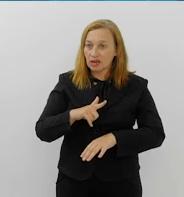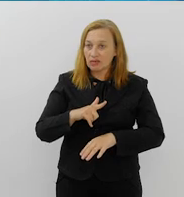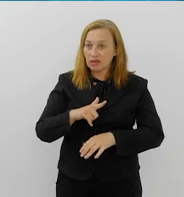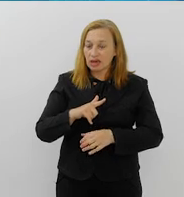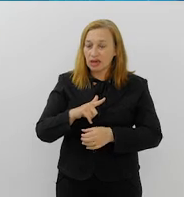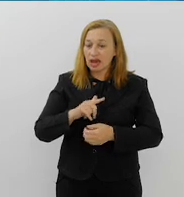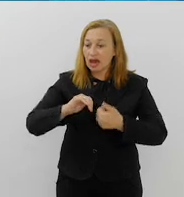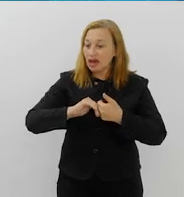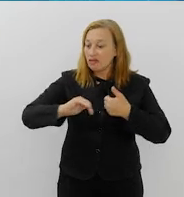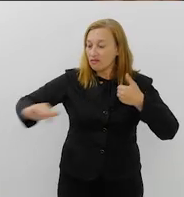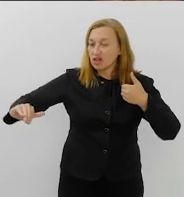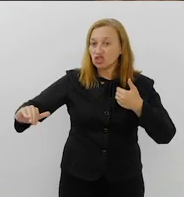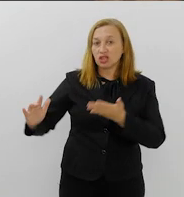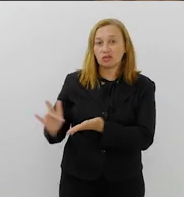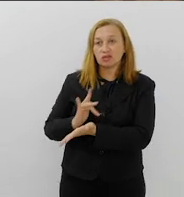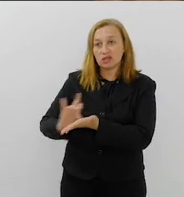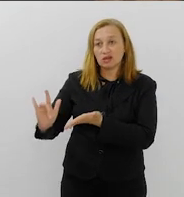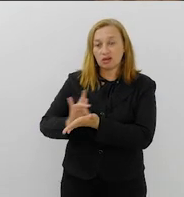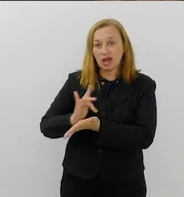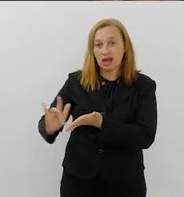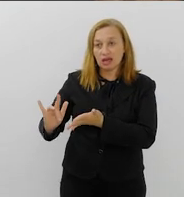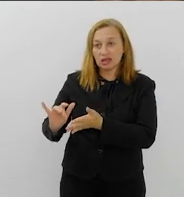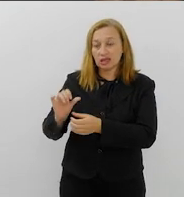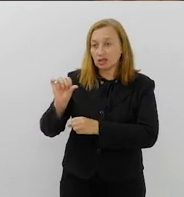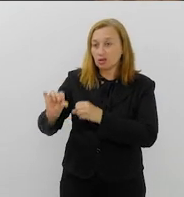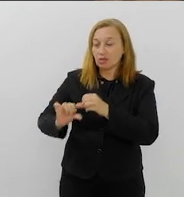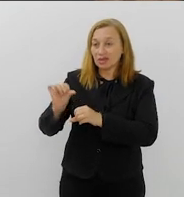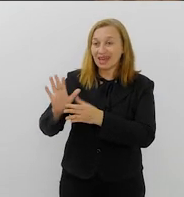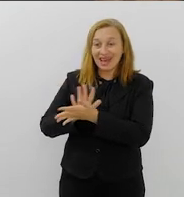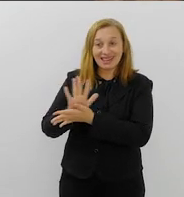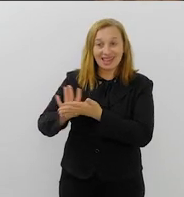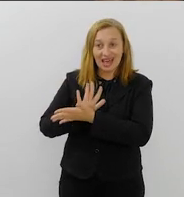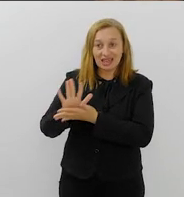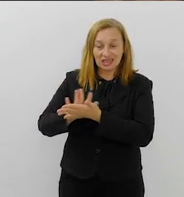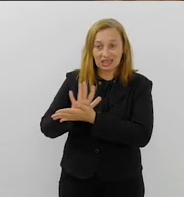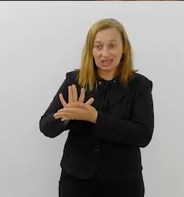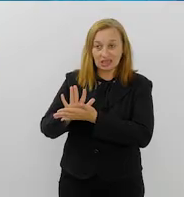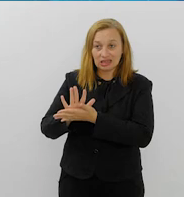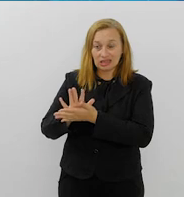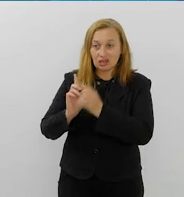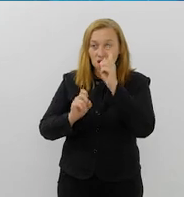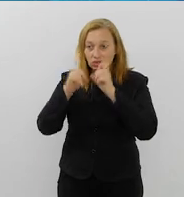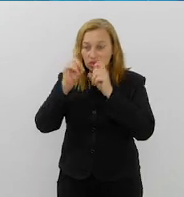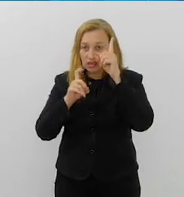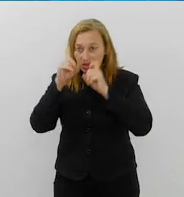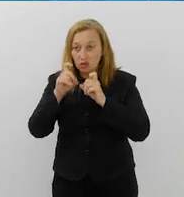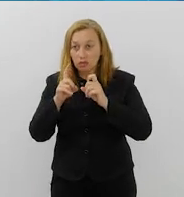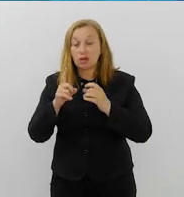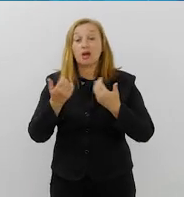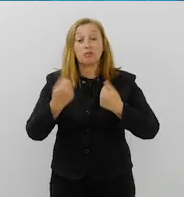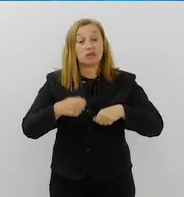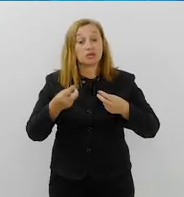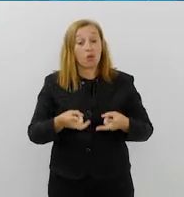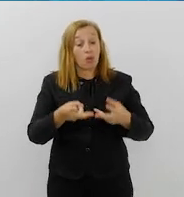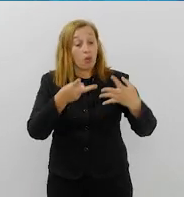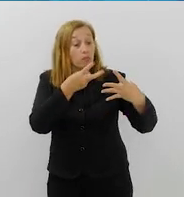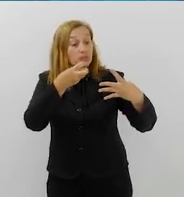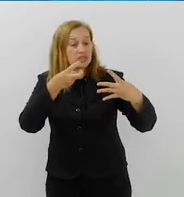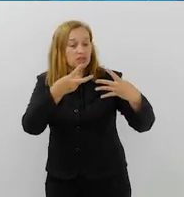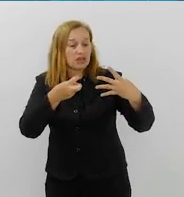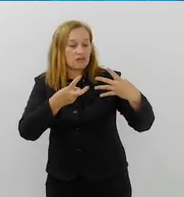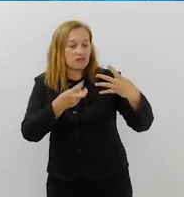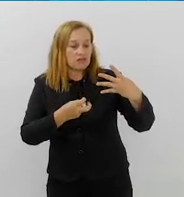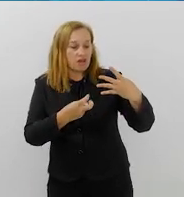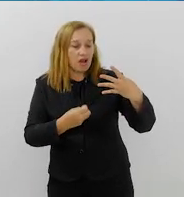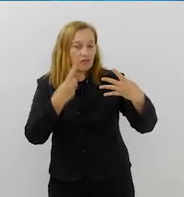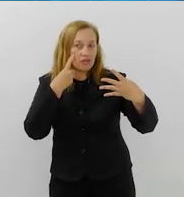e abstinência, né? Sem existe uma alteração do humor. Então, nós temos que olhar esses quatro pontos que